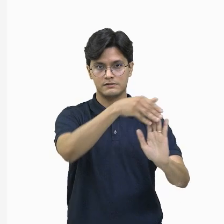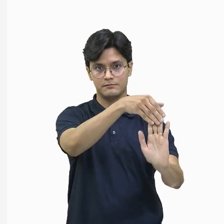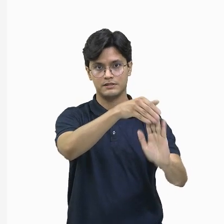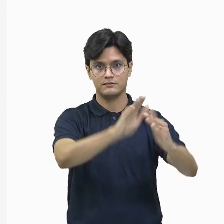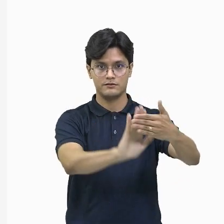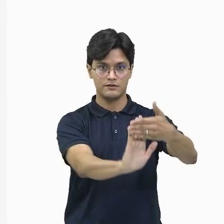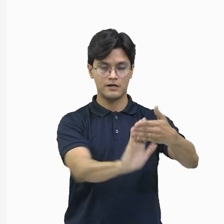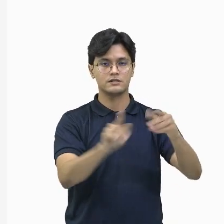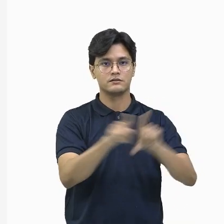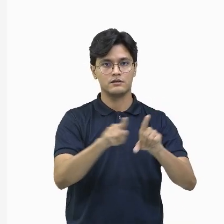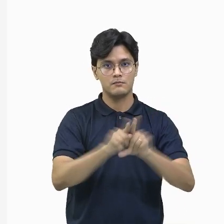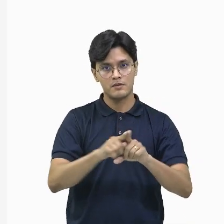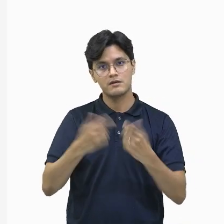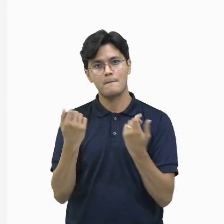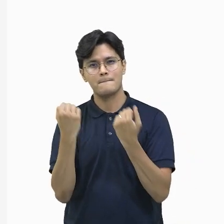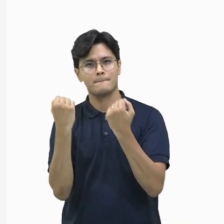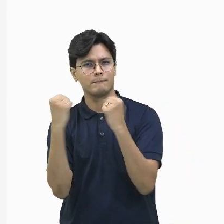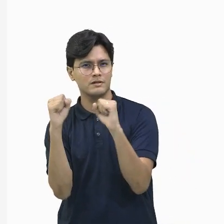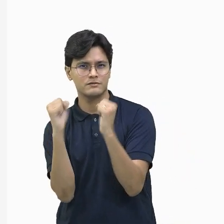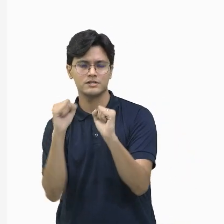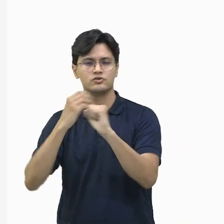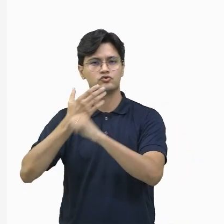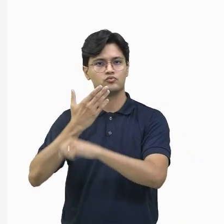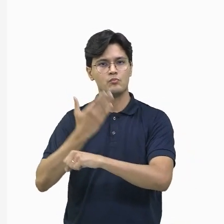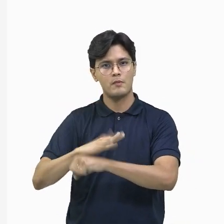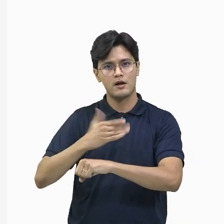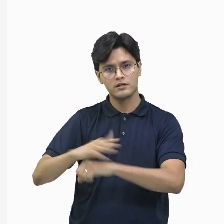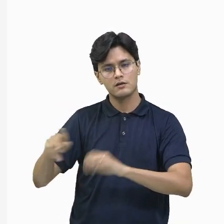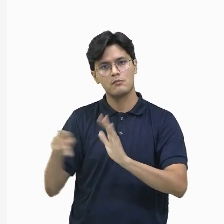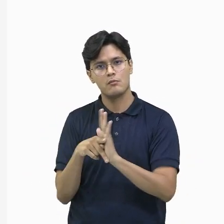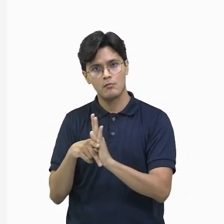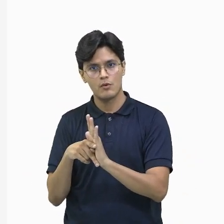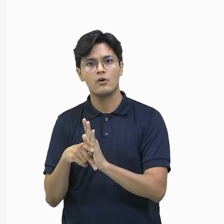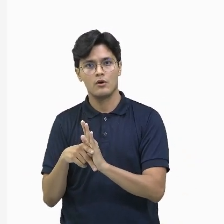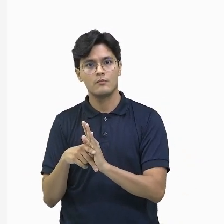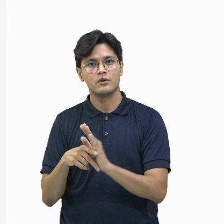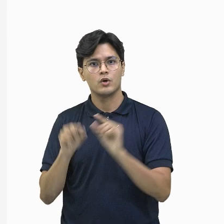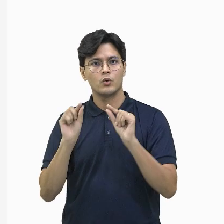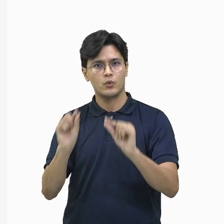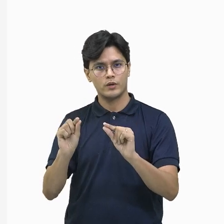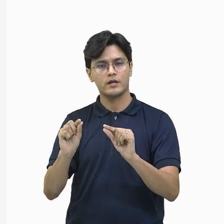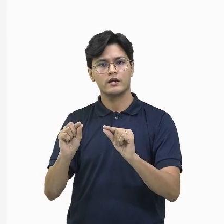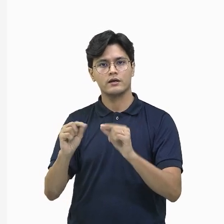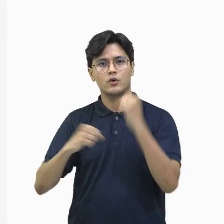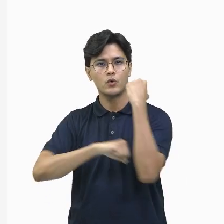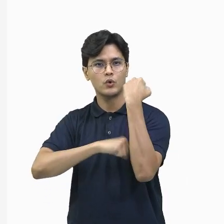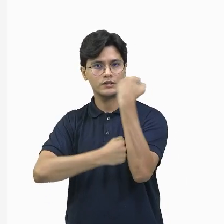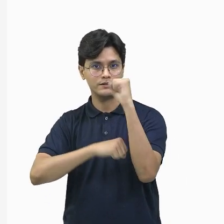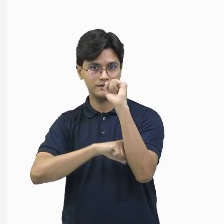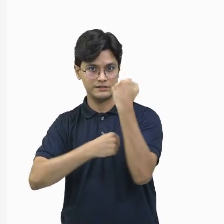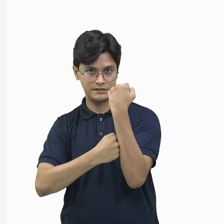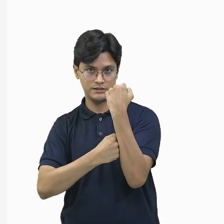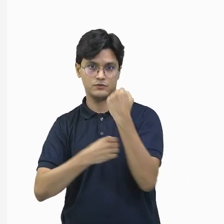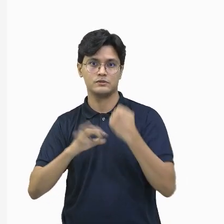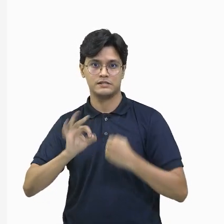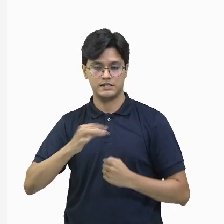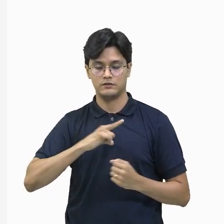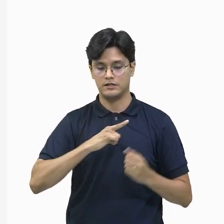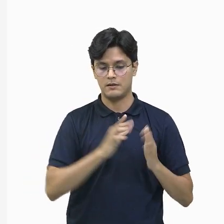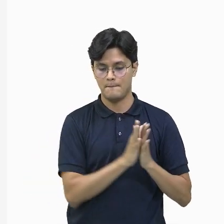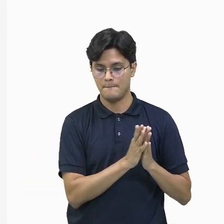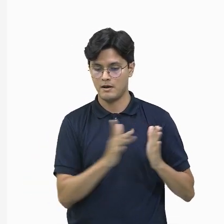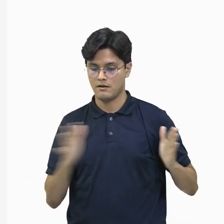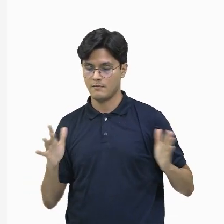coordenação, que são aquelas aulas que possuem aí sequências coreografadas, né? Alguns exemplos dessa variedade